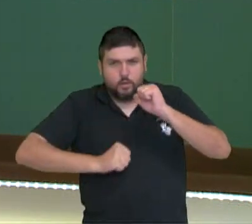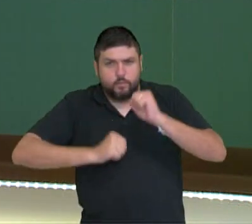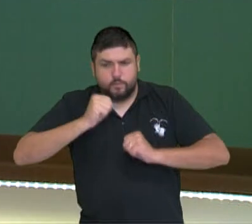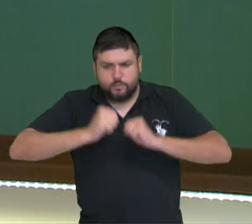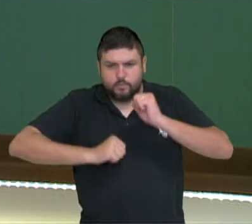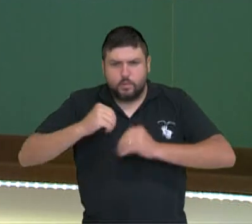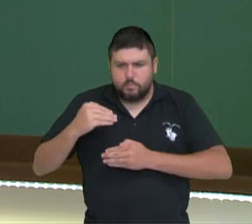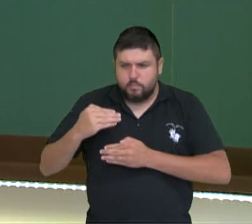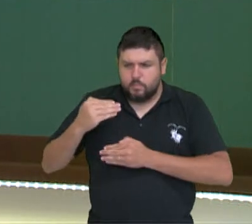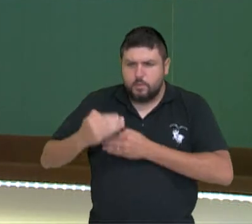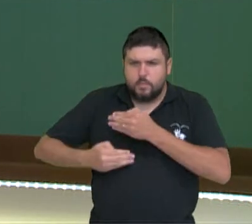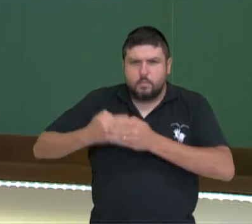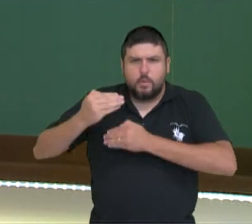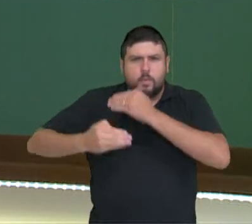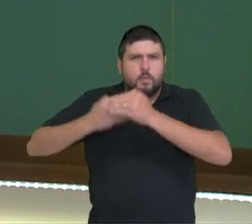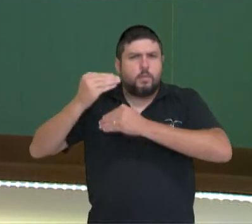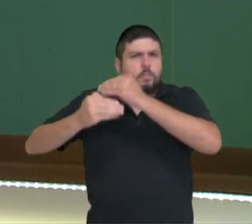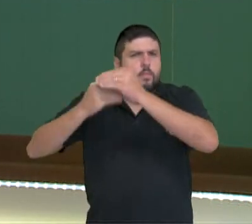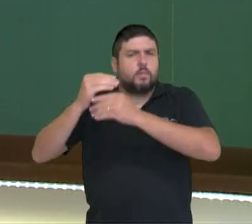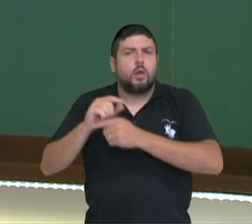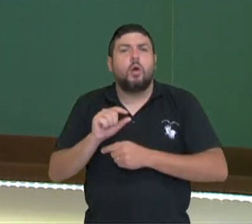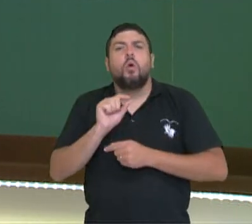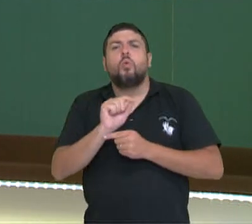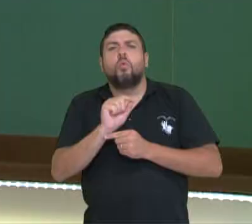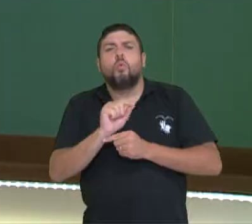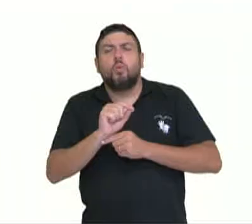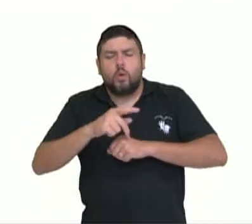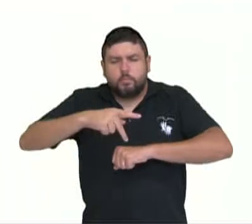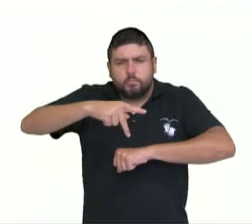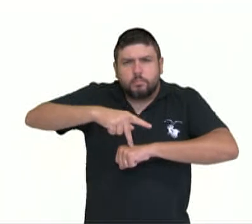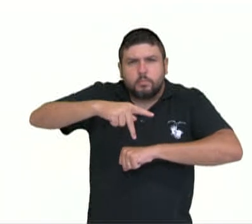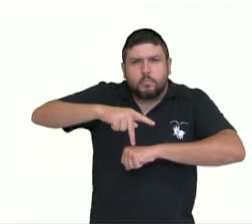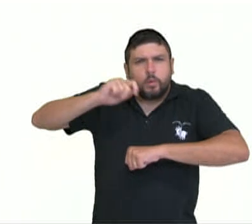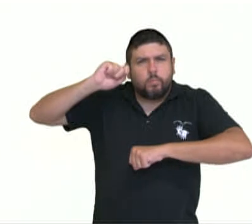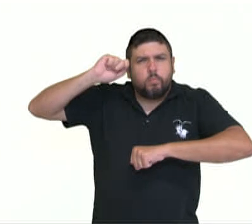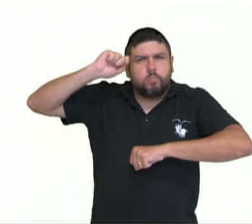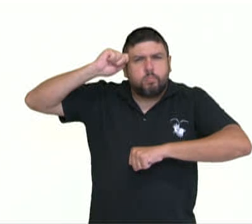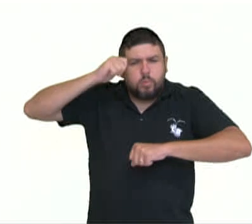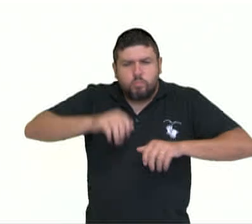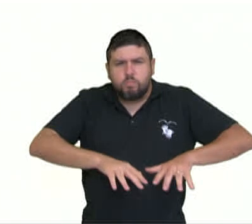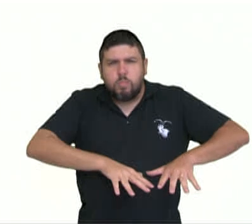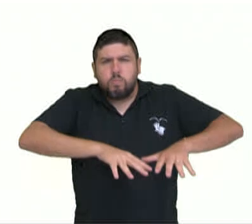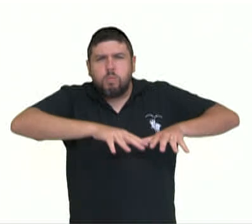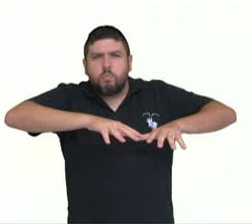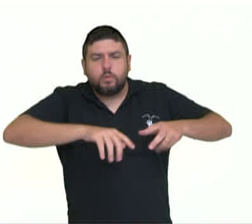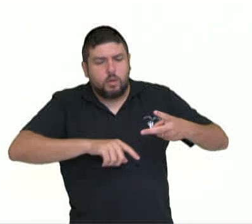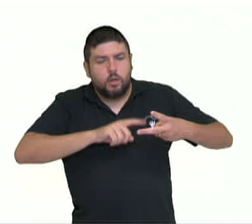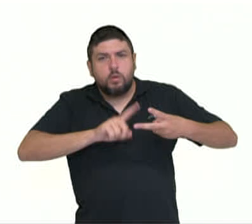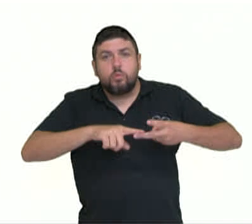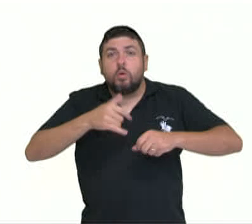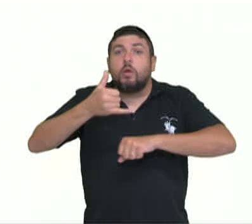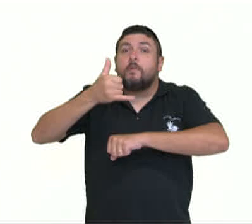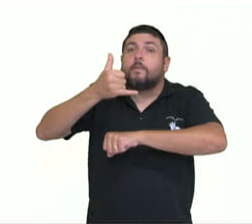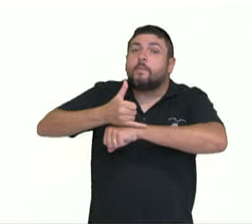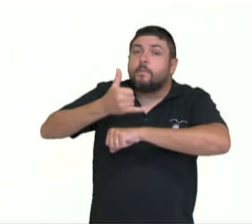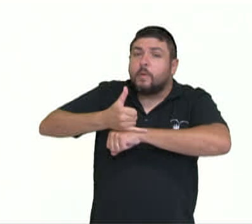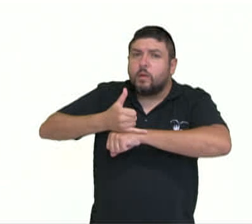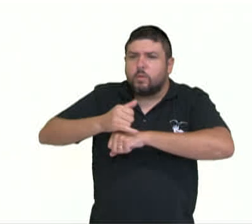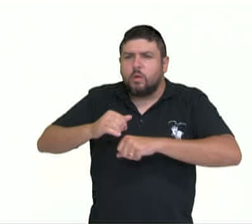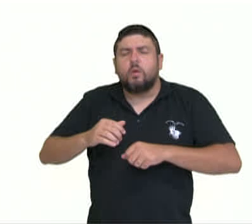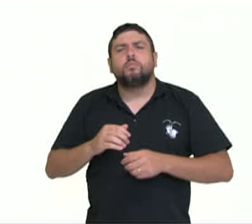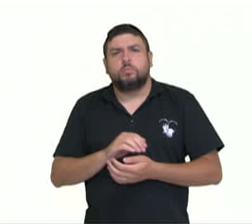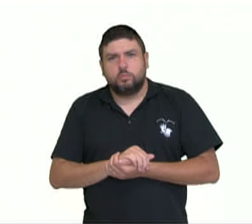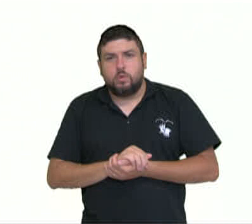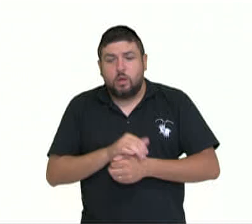dentro da Inglaterra é a abundância de carvão mineral e de ferro. O ferro, ele era a matéria-prima